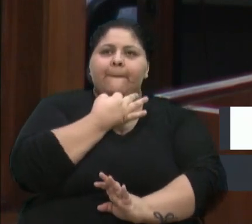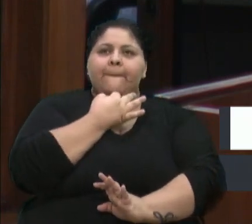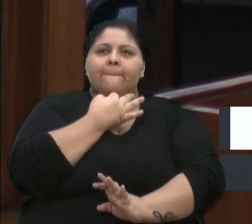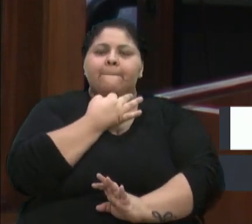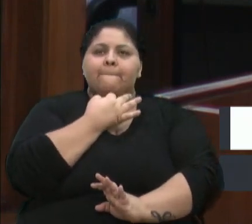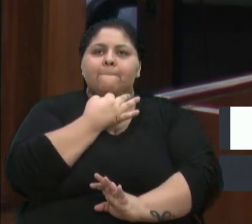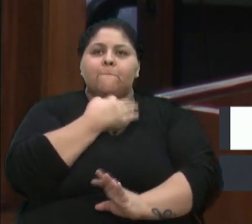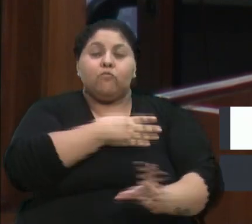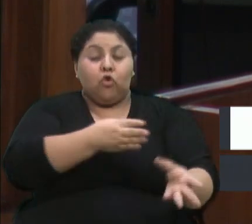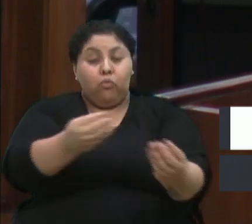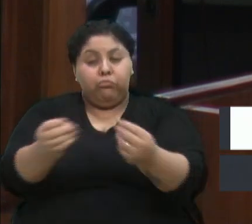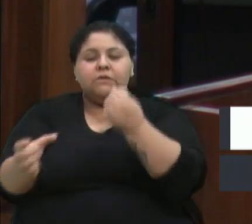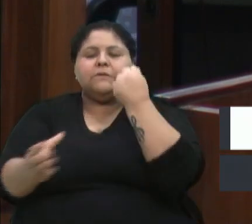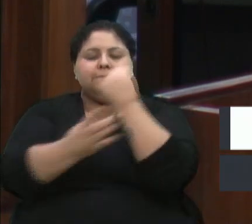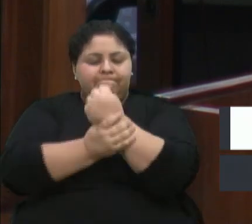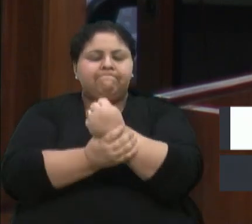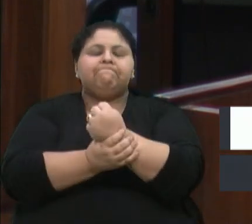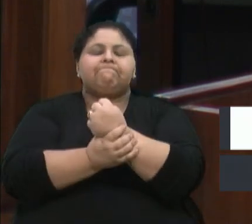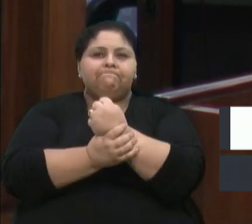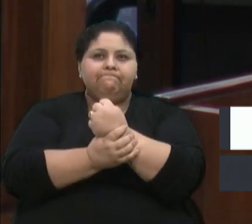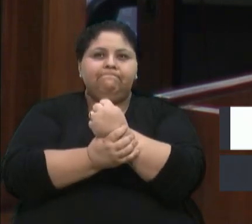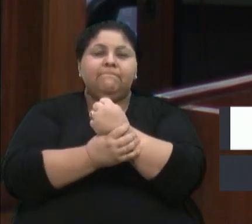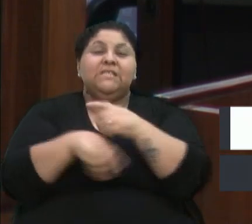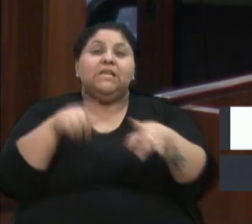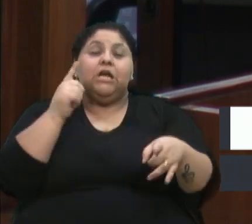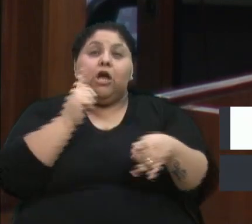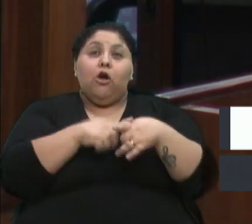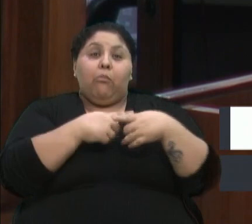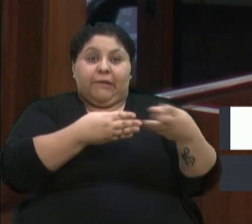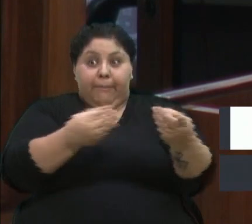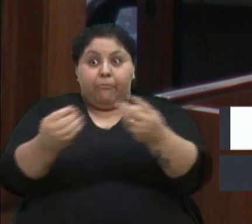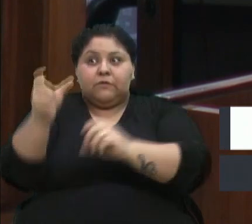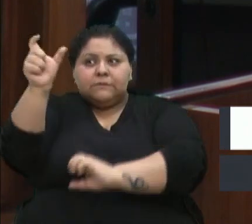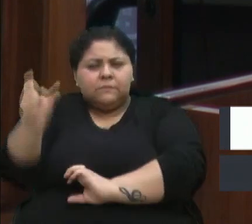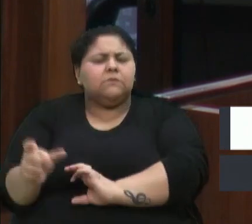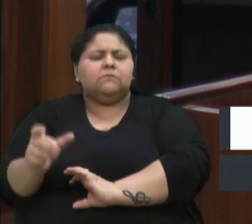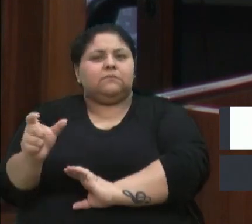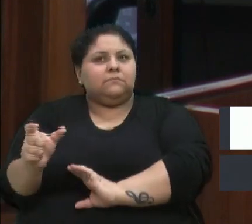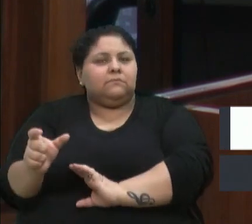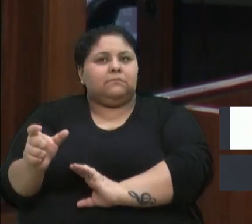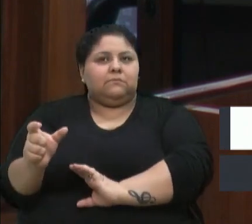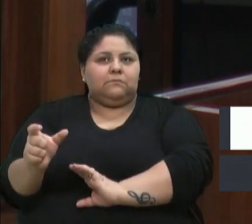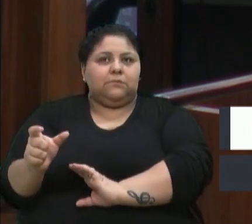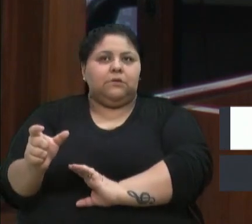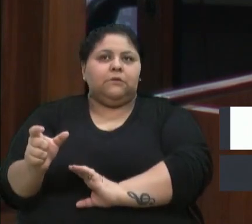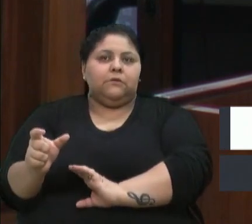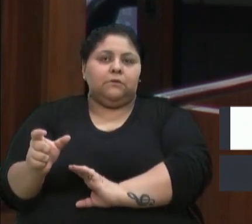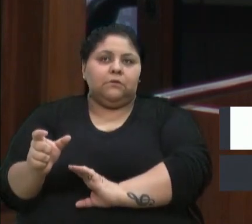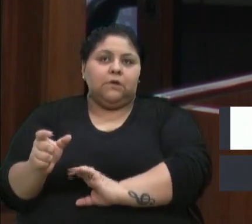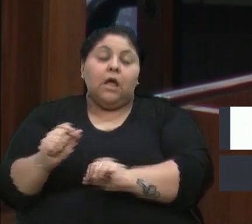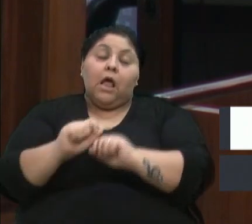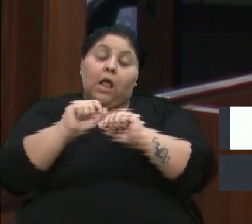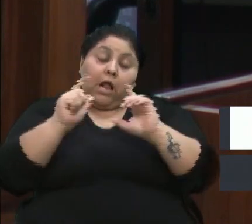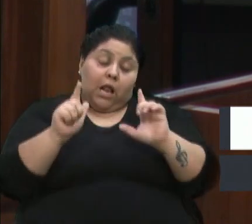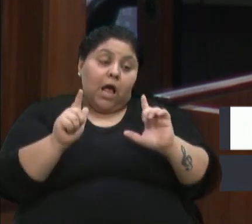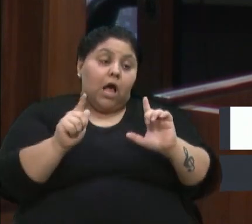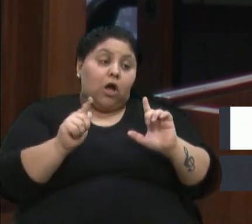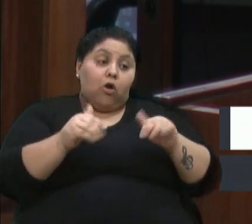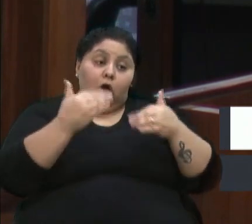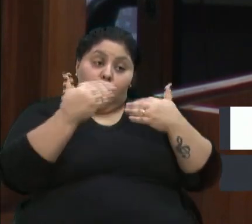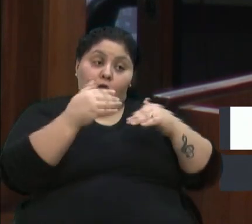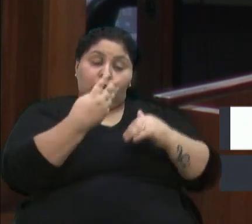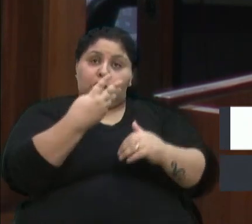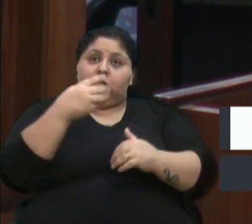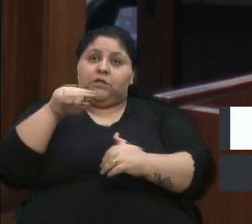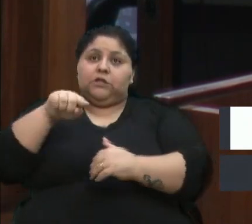com muita segurança, porque eram muitos atletas, claro que as provas de 3.4,